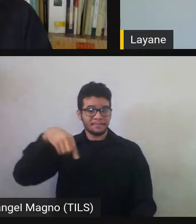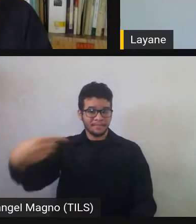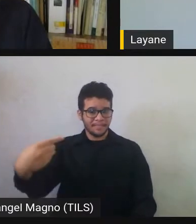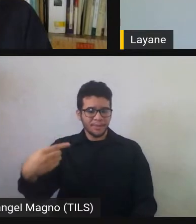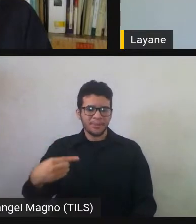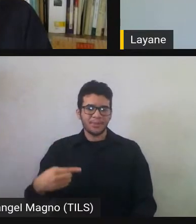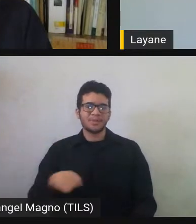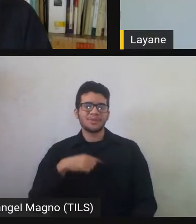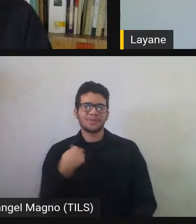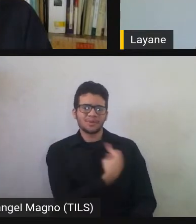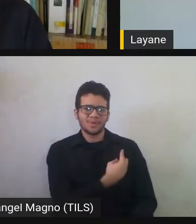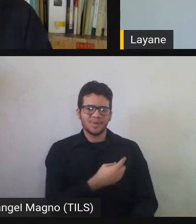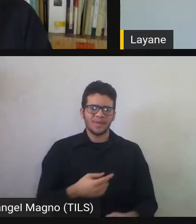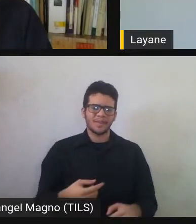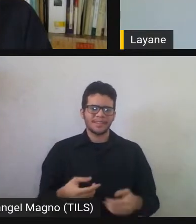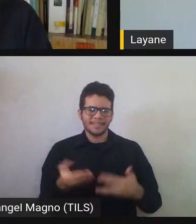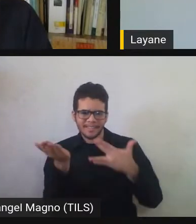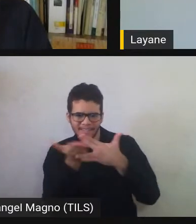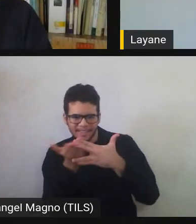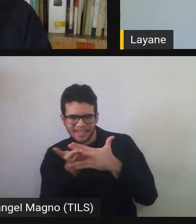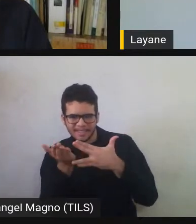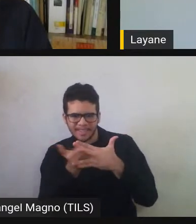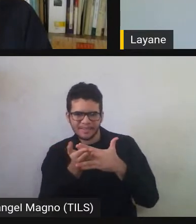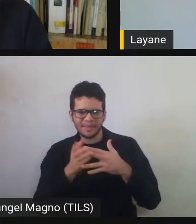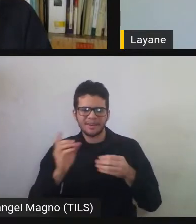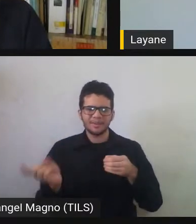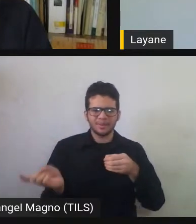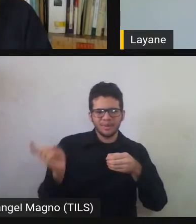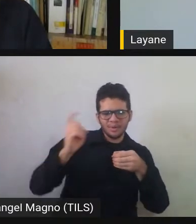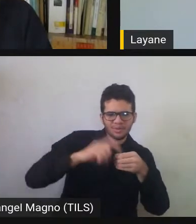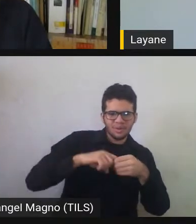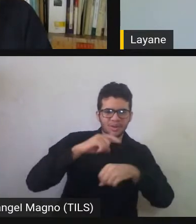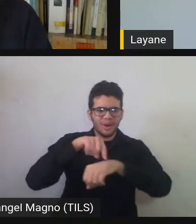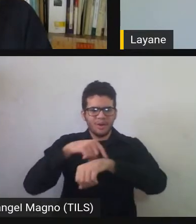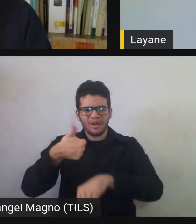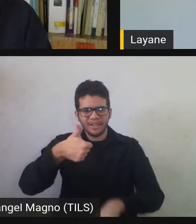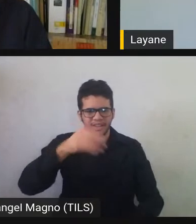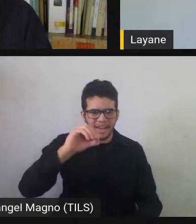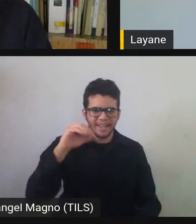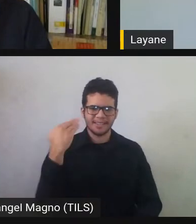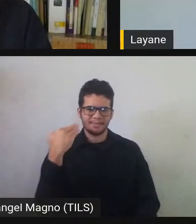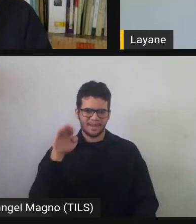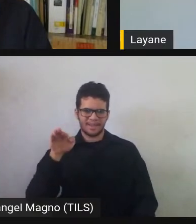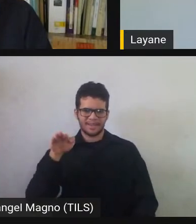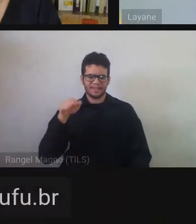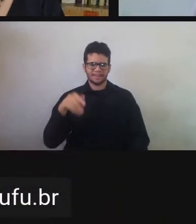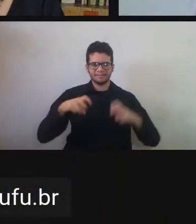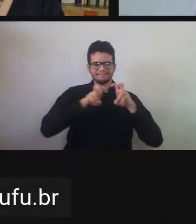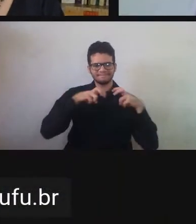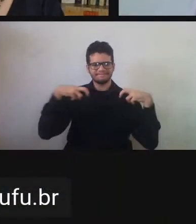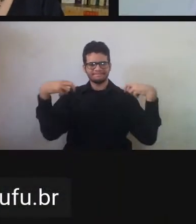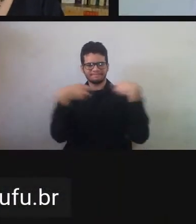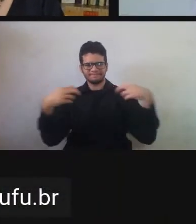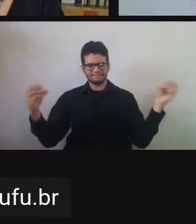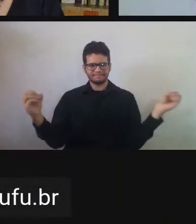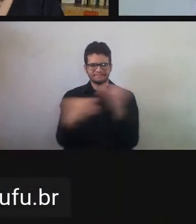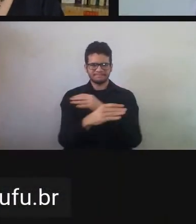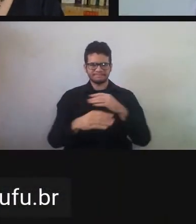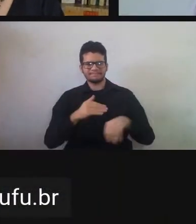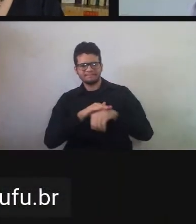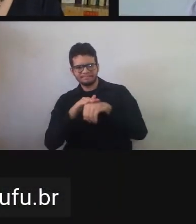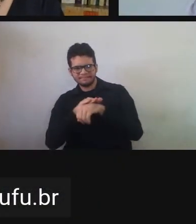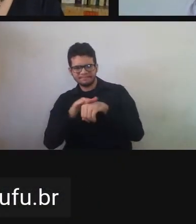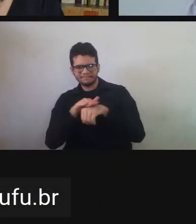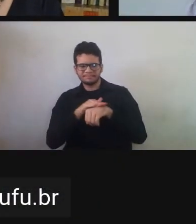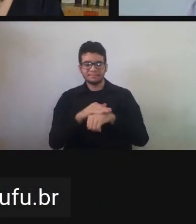faremos um breve intervalo e retornaremos às 10h30 com a mesa redonda de encerramento que contará